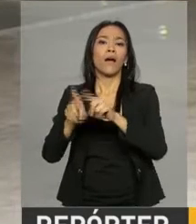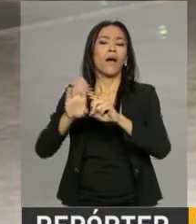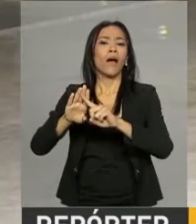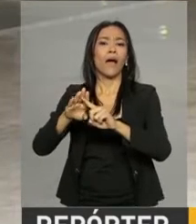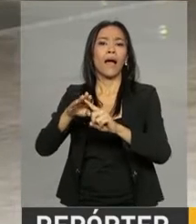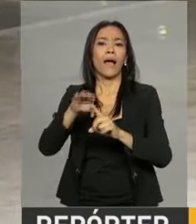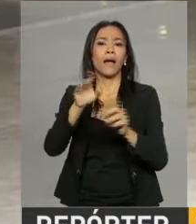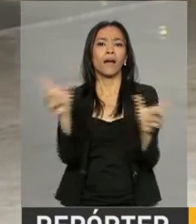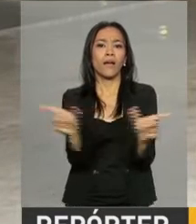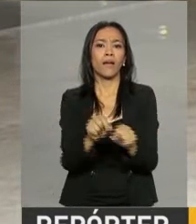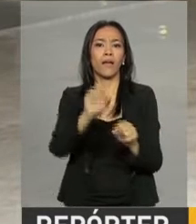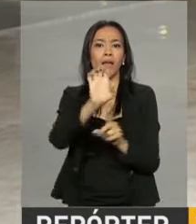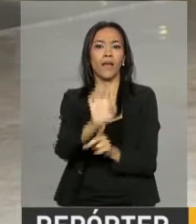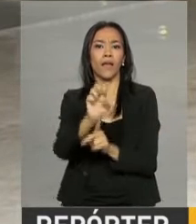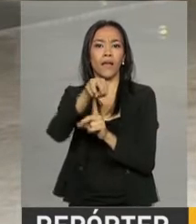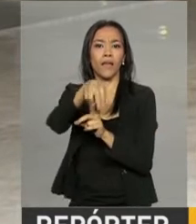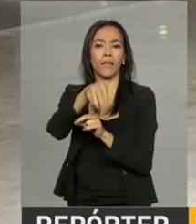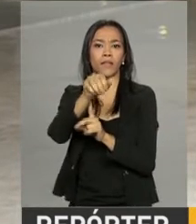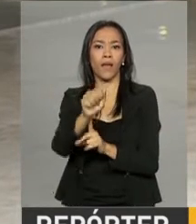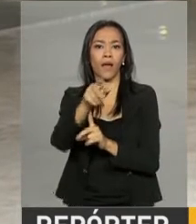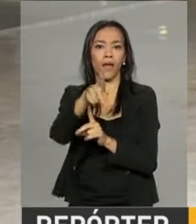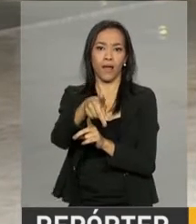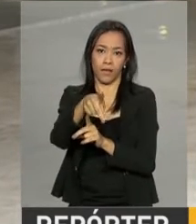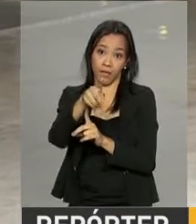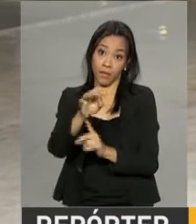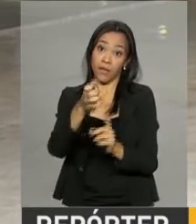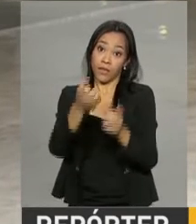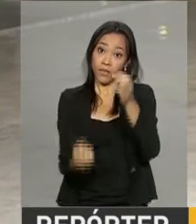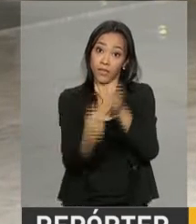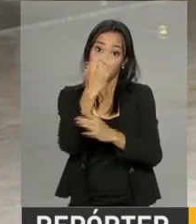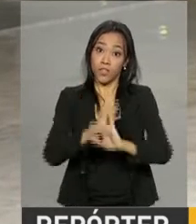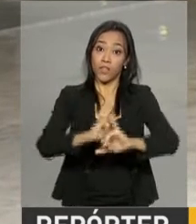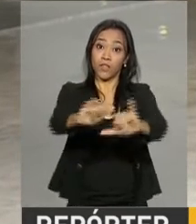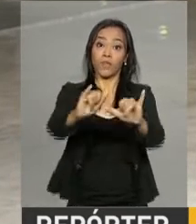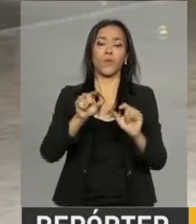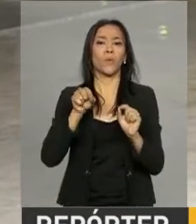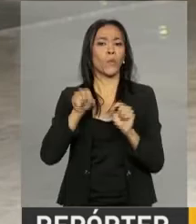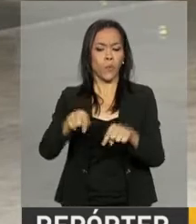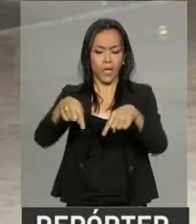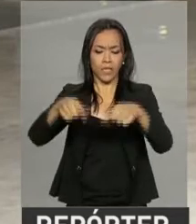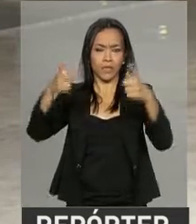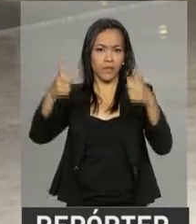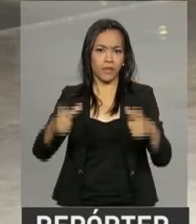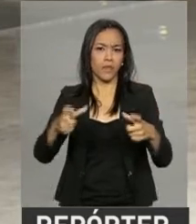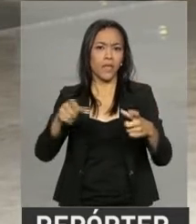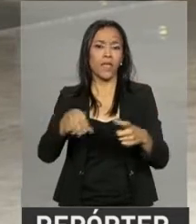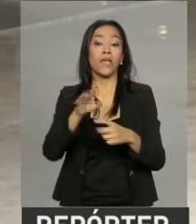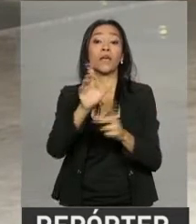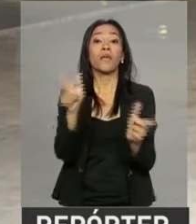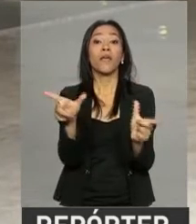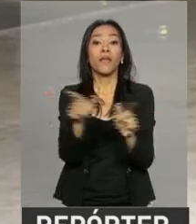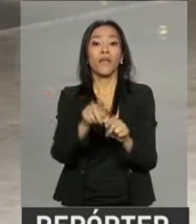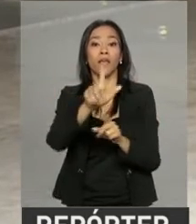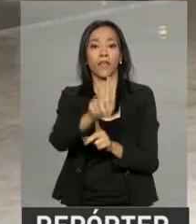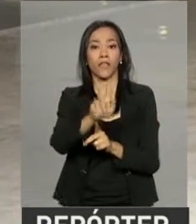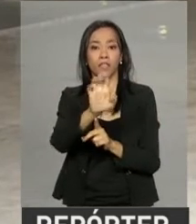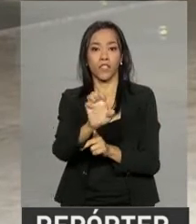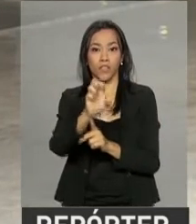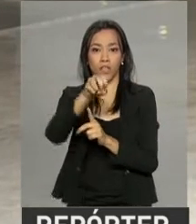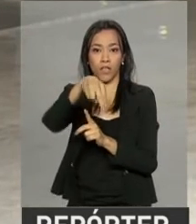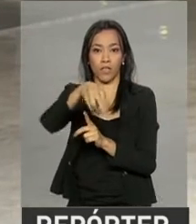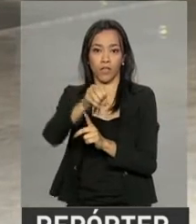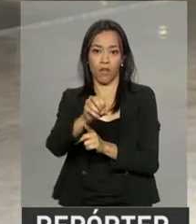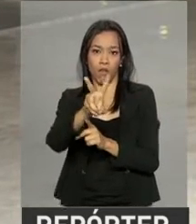Pública, a ENAP, lançou hoje esse laboratório que se chama Genova. A ideia do Genova é fazer com que a cultura de